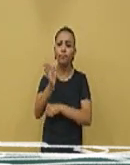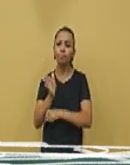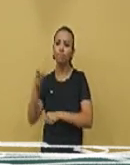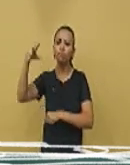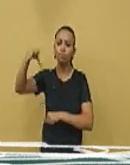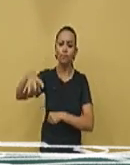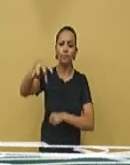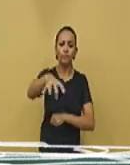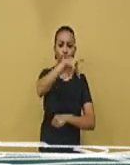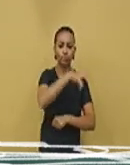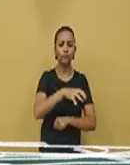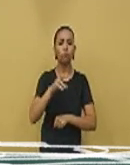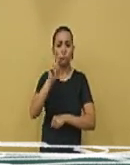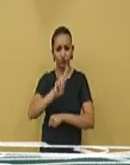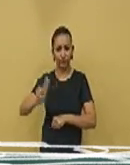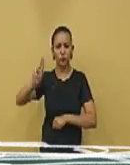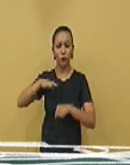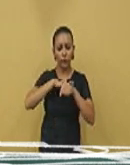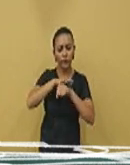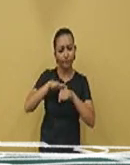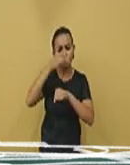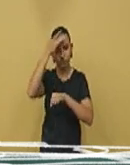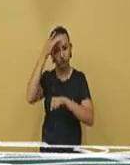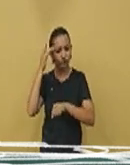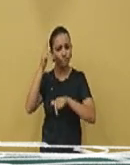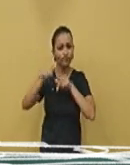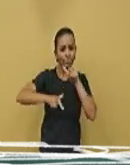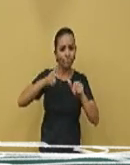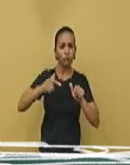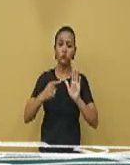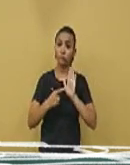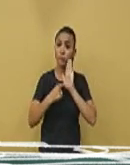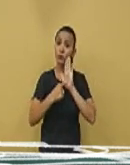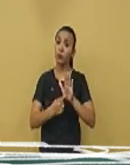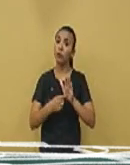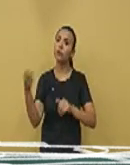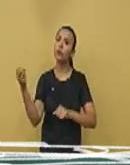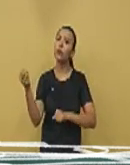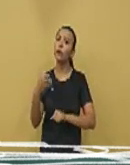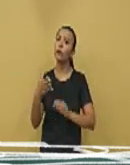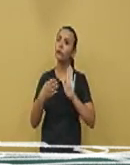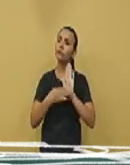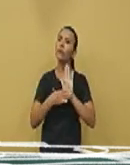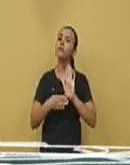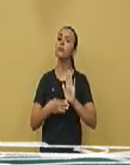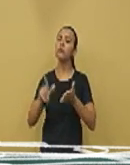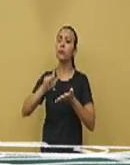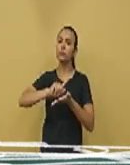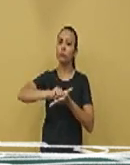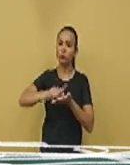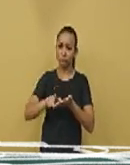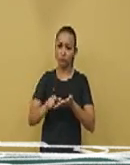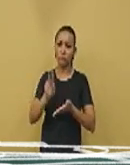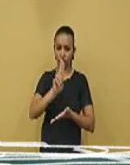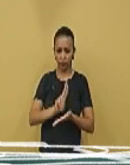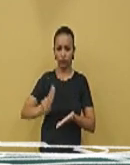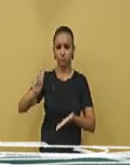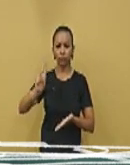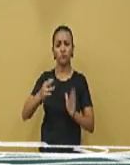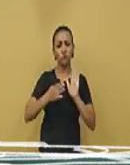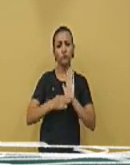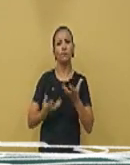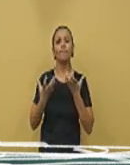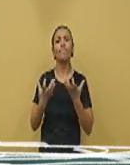dias, conversando com os colegas e apresentando essa nova proposta de gestão da universidade que a gente defende,